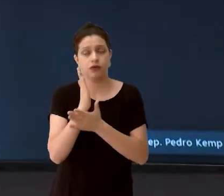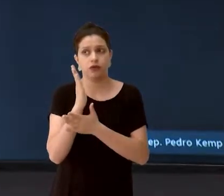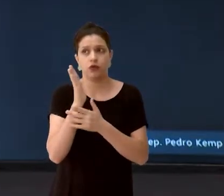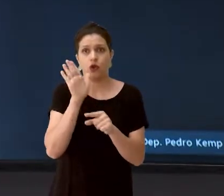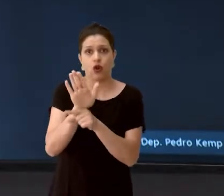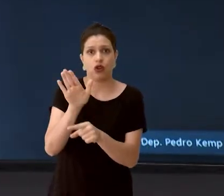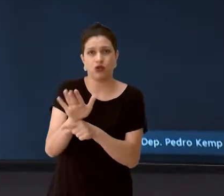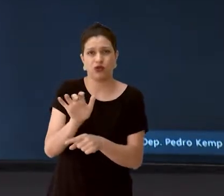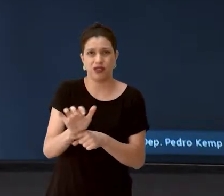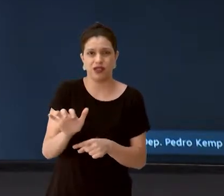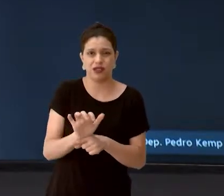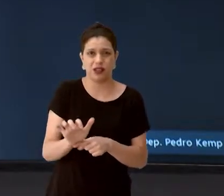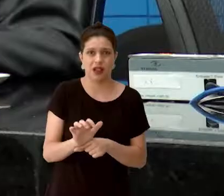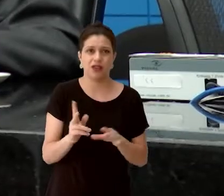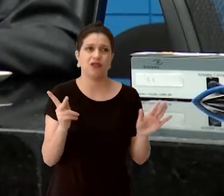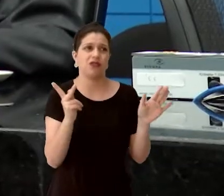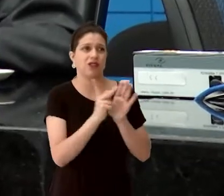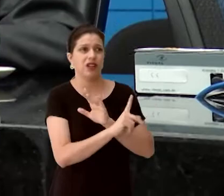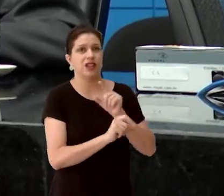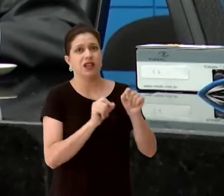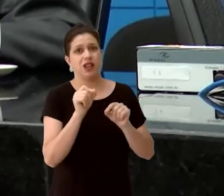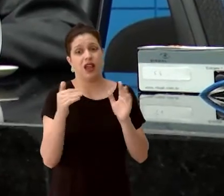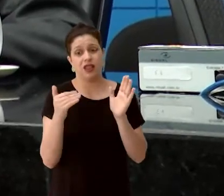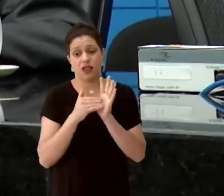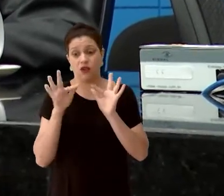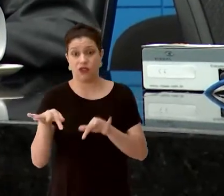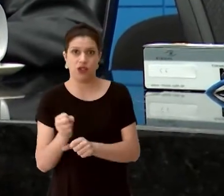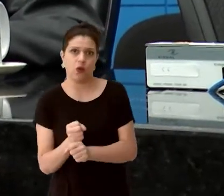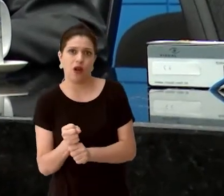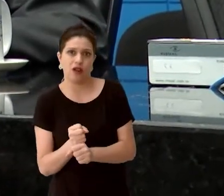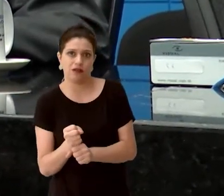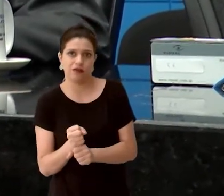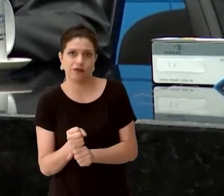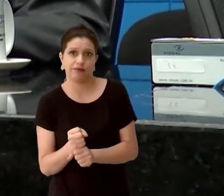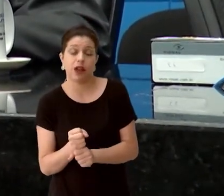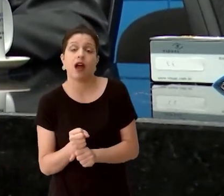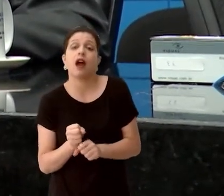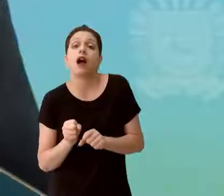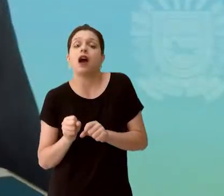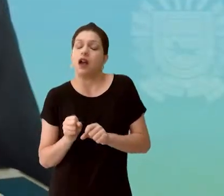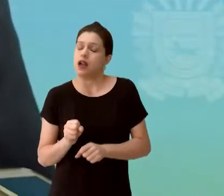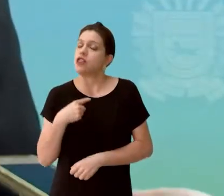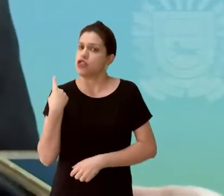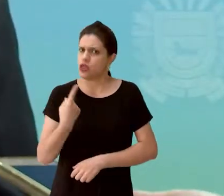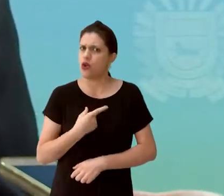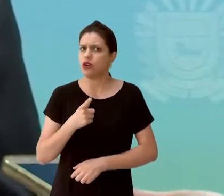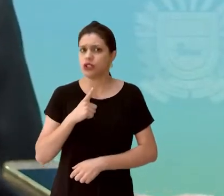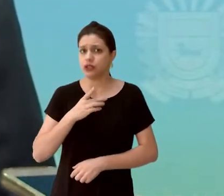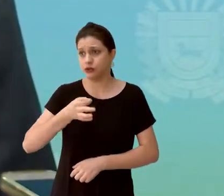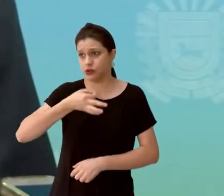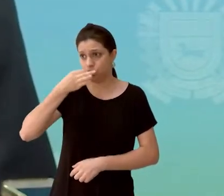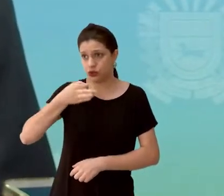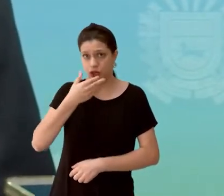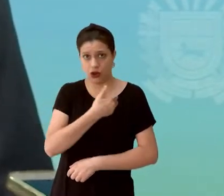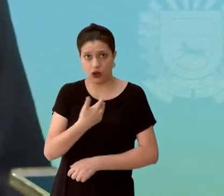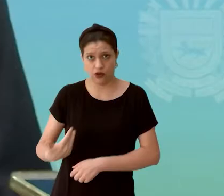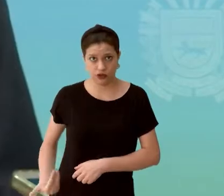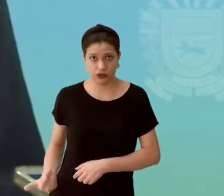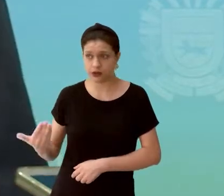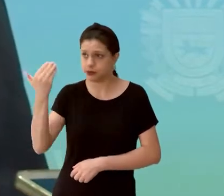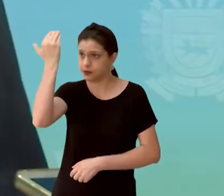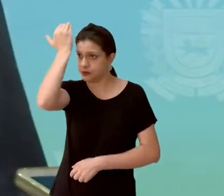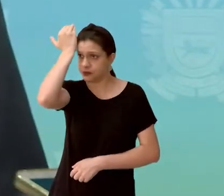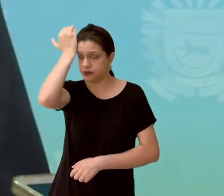aprovação de pacote de ajuda aos estados, que vetaria a concessão de reajuste até o fim do próximo ano. Nós tínhamos